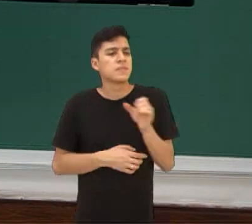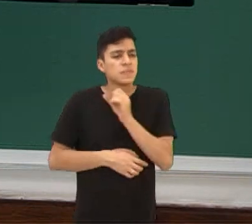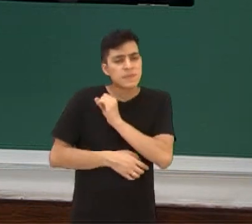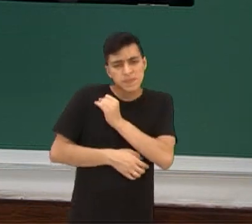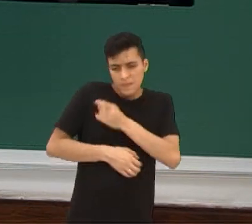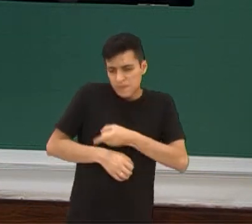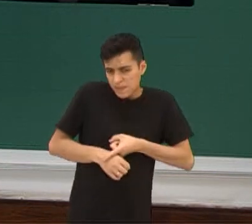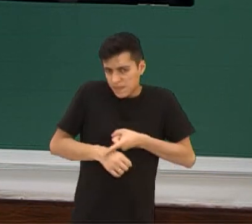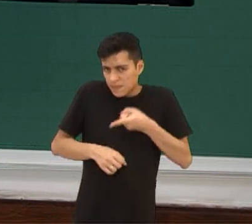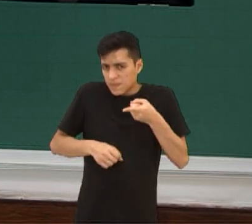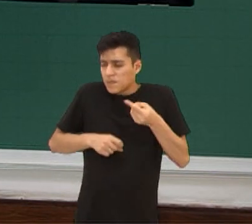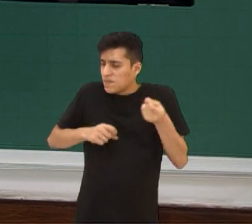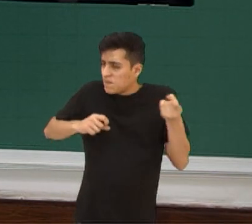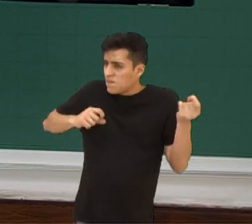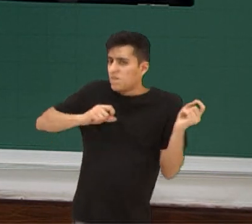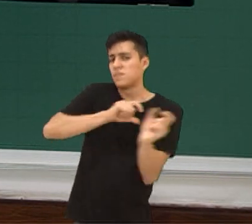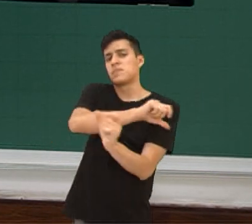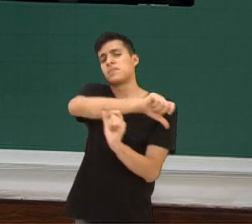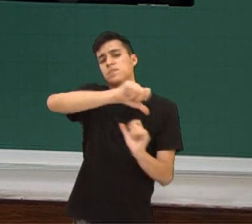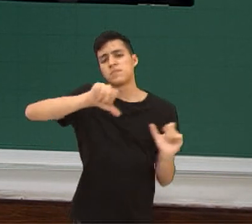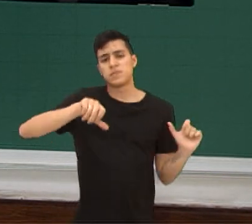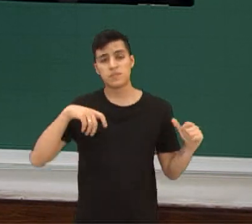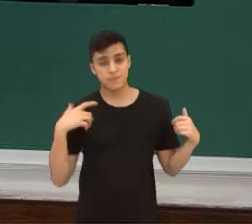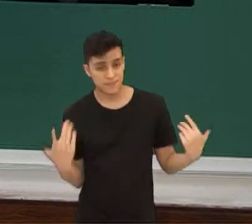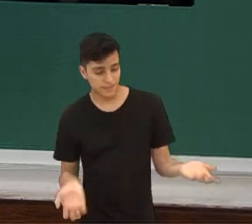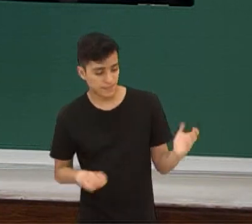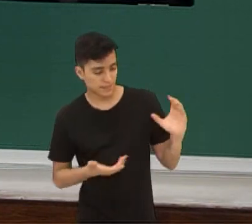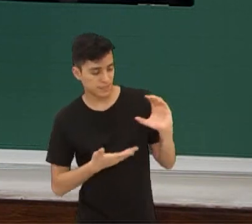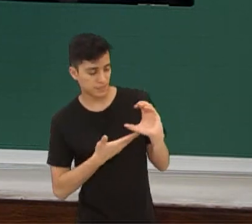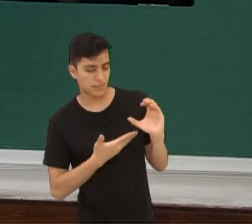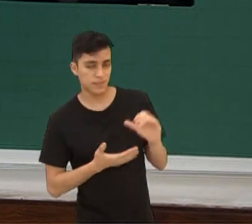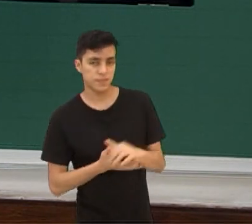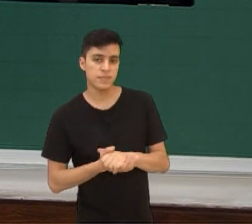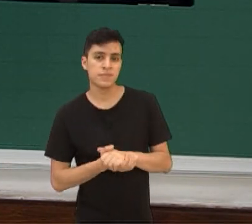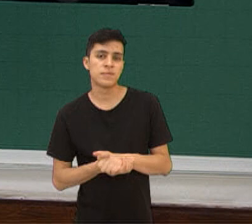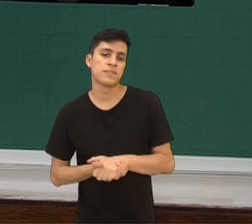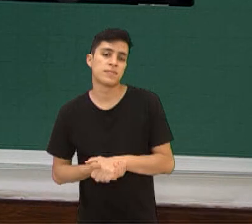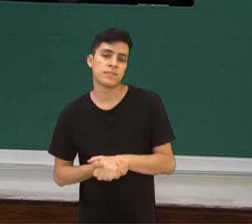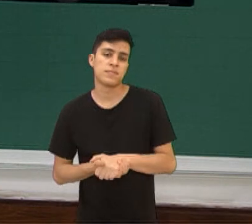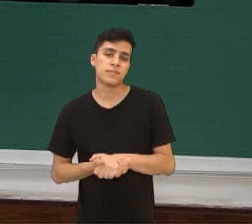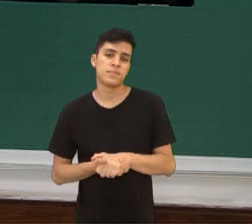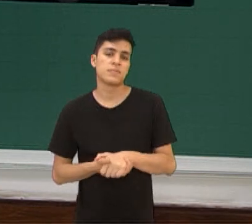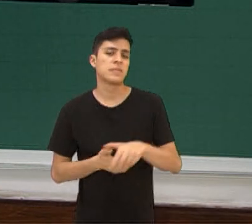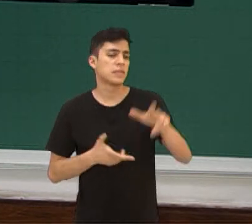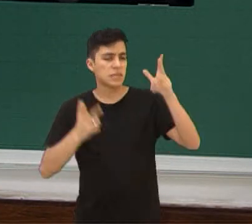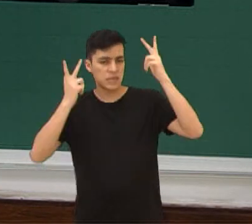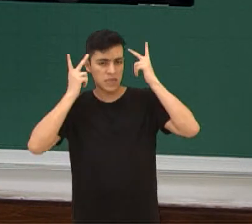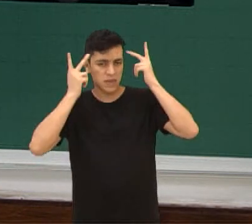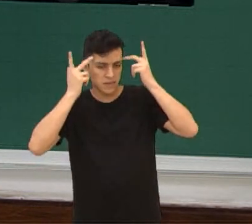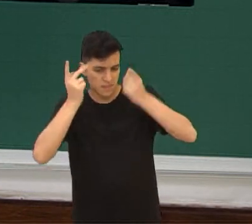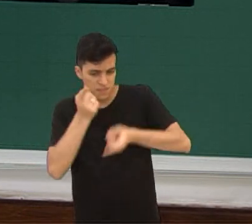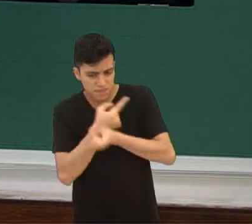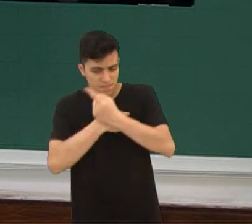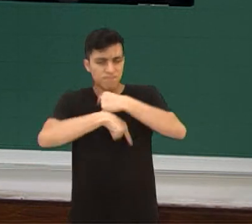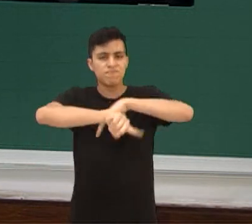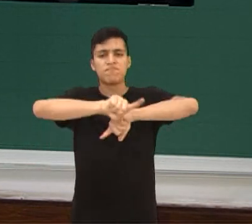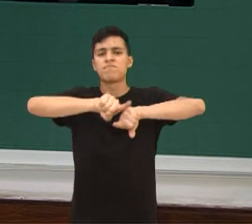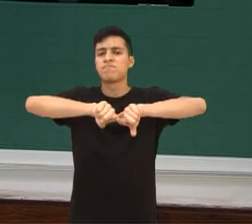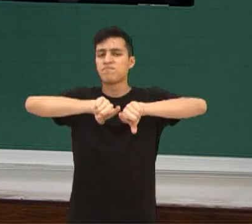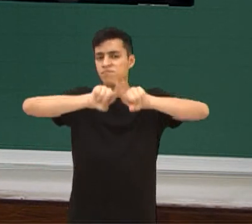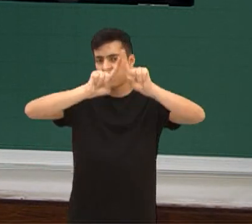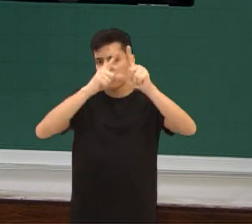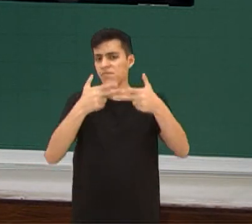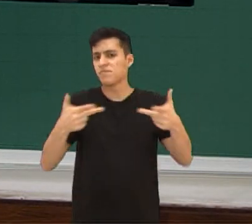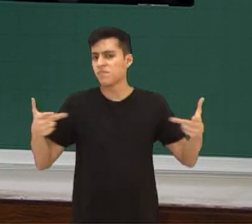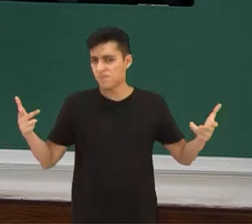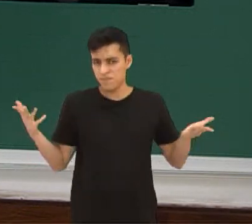a mudança rápida, a mudança repentina. Ou letra C, evolução natural, a evolução natural das coisas.